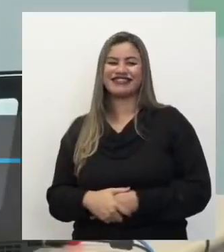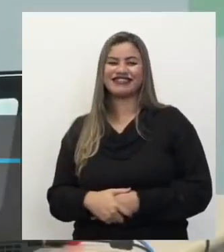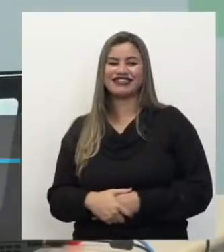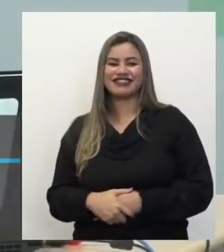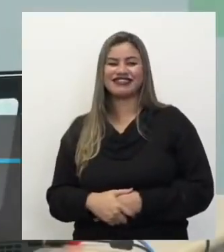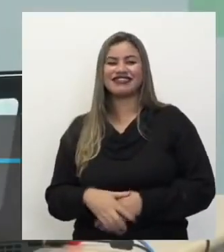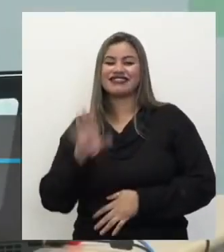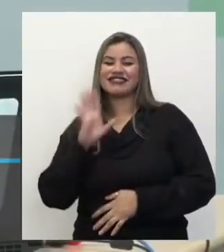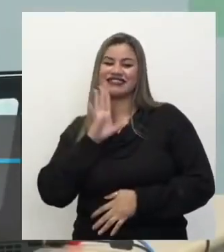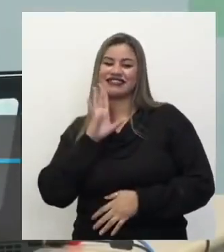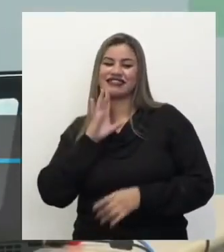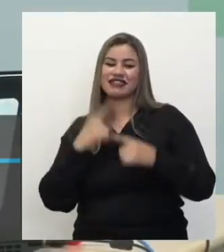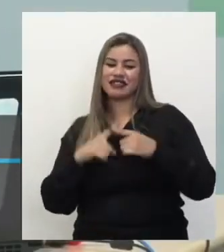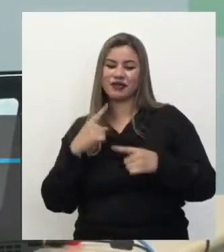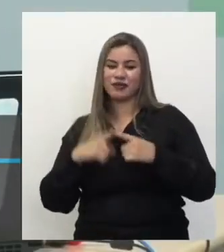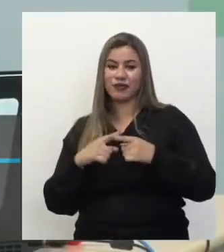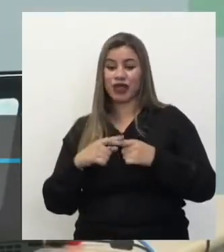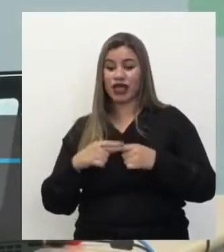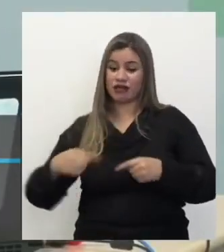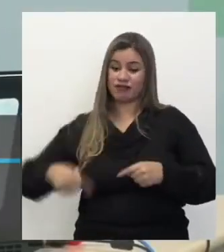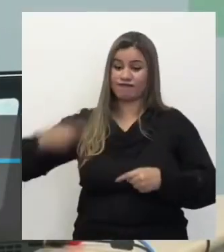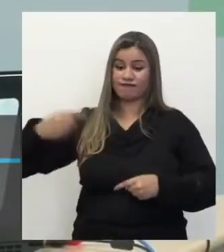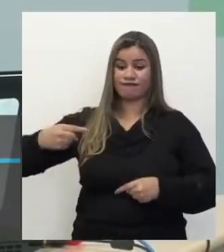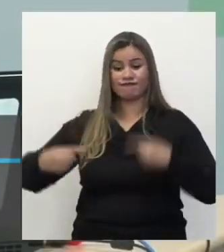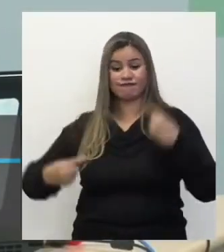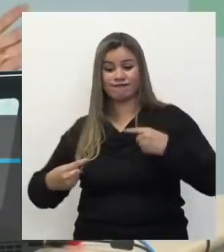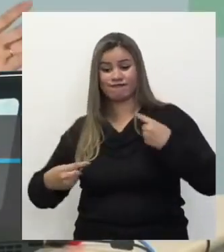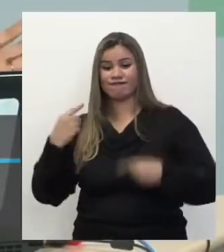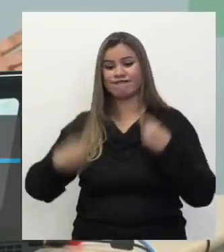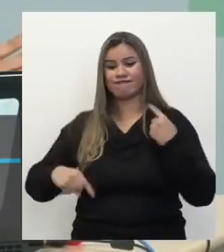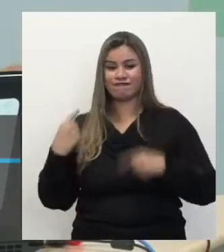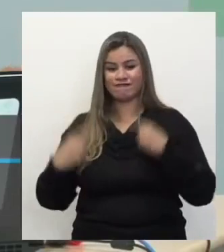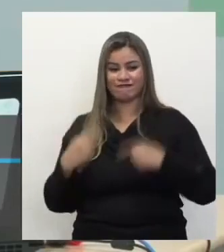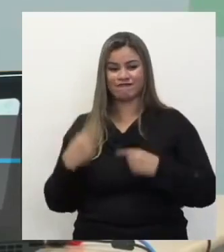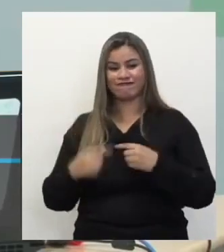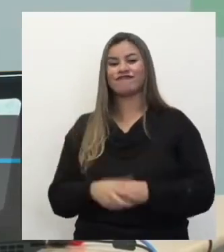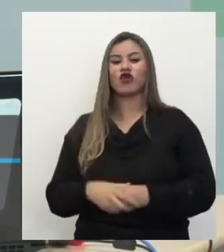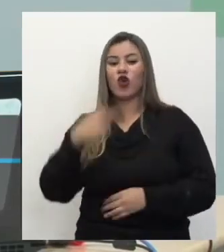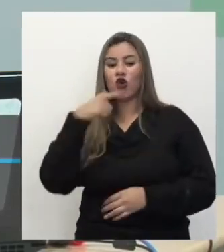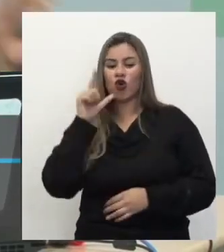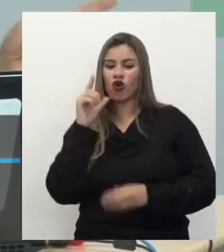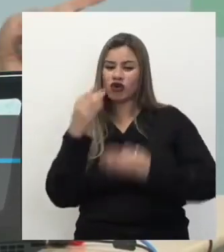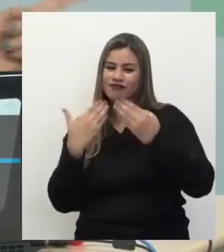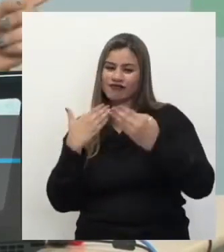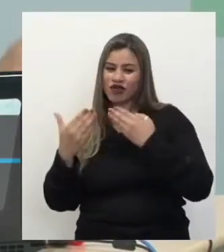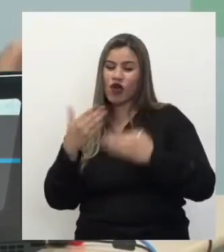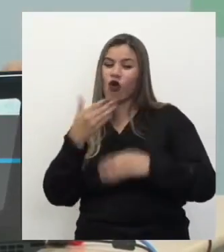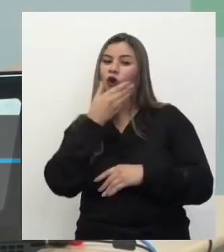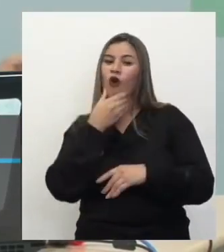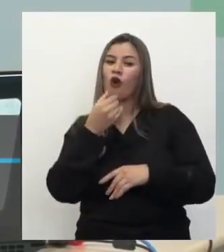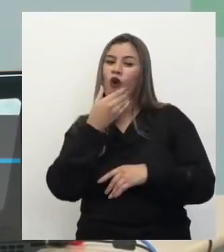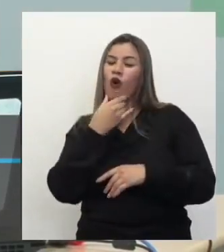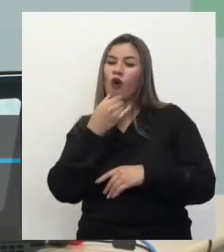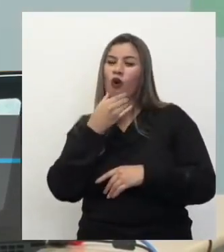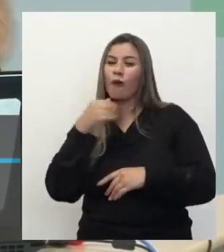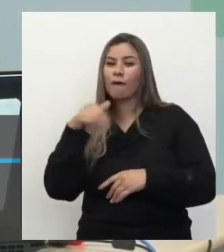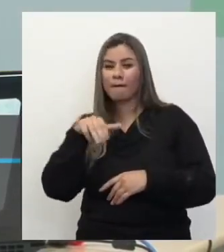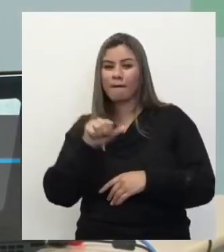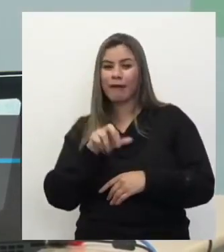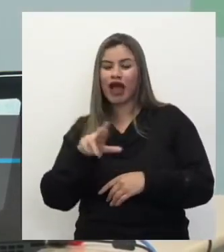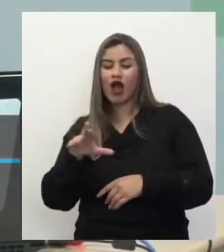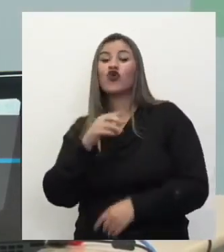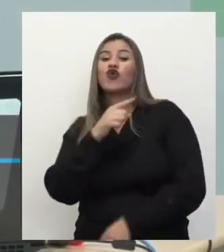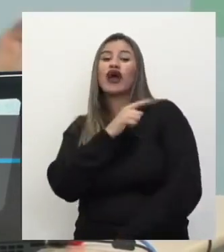super interessante, porque é um ping-pong, imaginando que... Eu já falei para eles ontem, às vezes eu imagino que o Mauro é um aluno